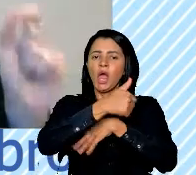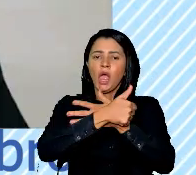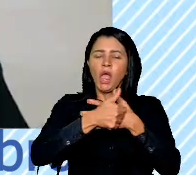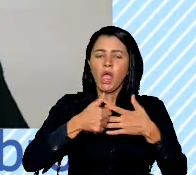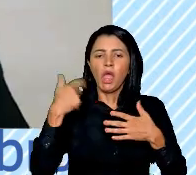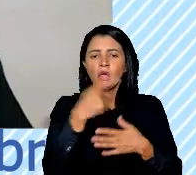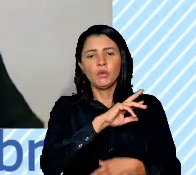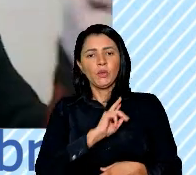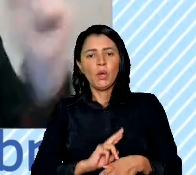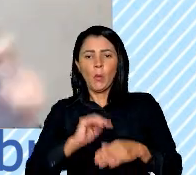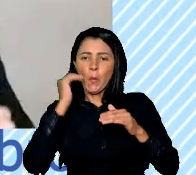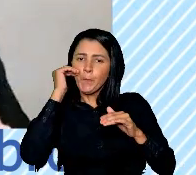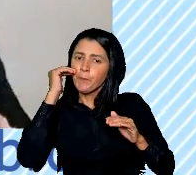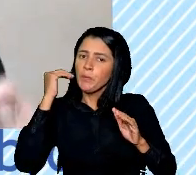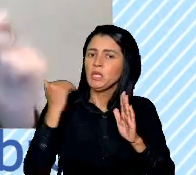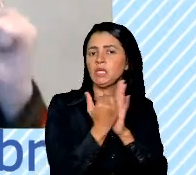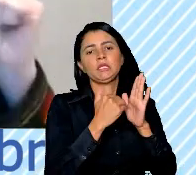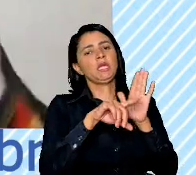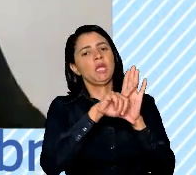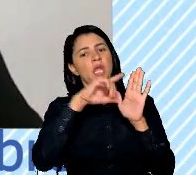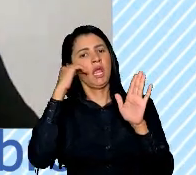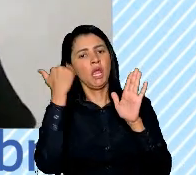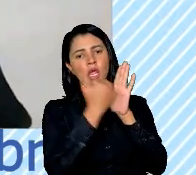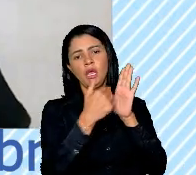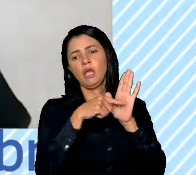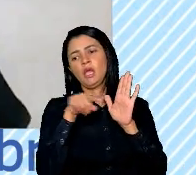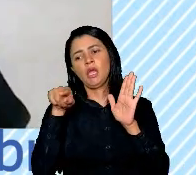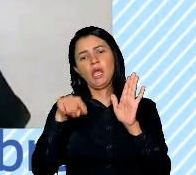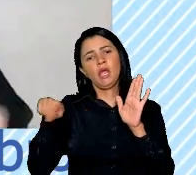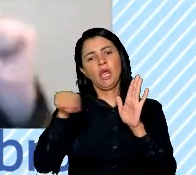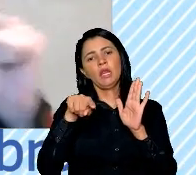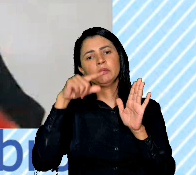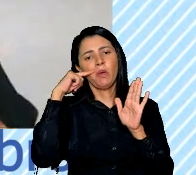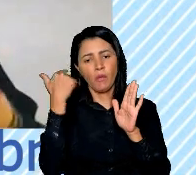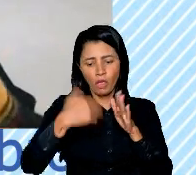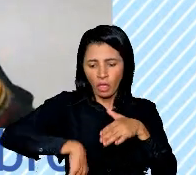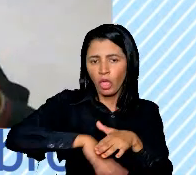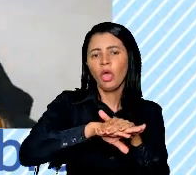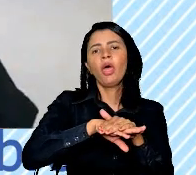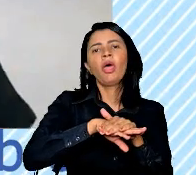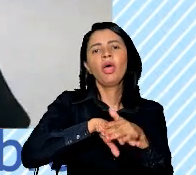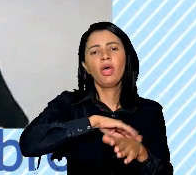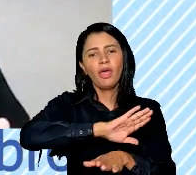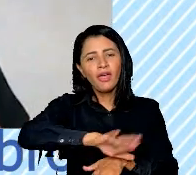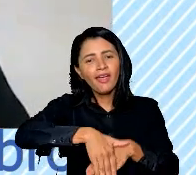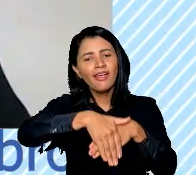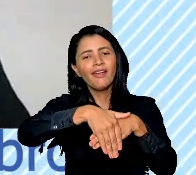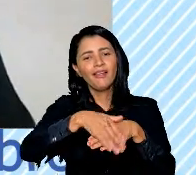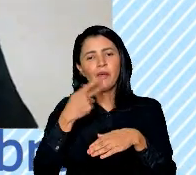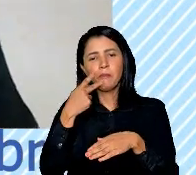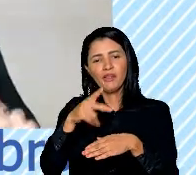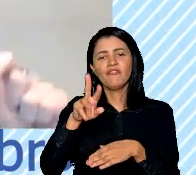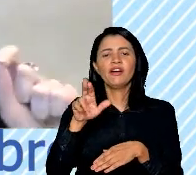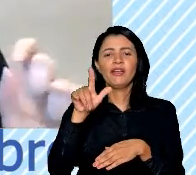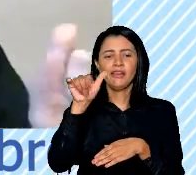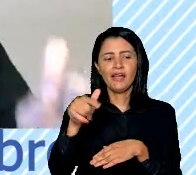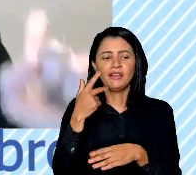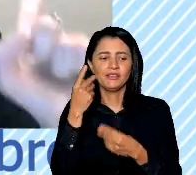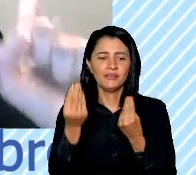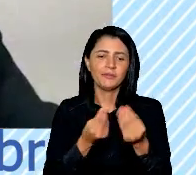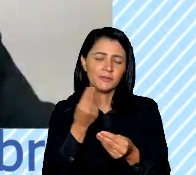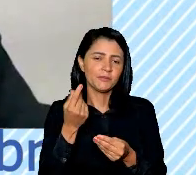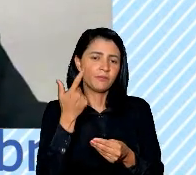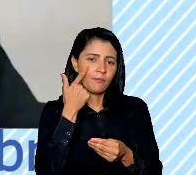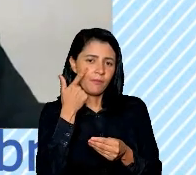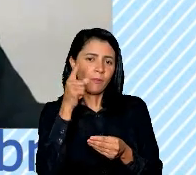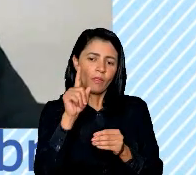de obedecer à lei que eles mesmos se colocavam. Eu cito as palavras do Renato. Ao apontar